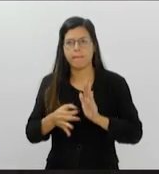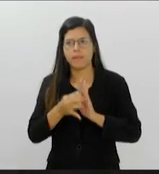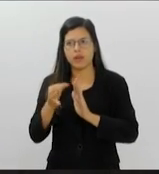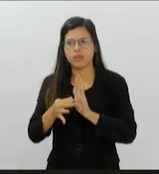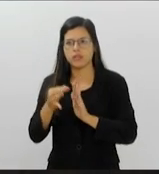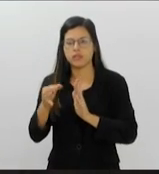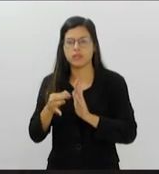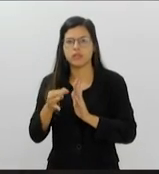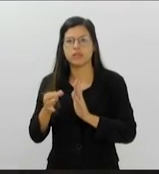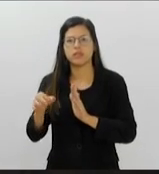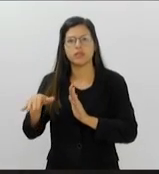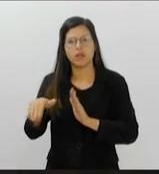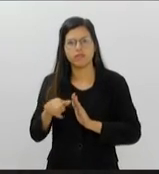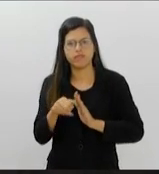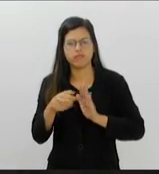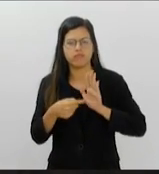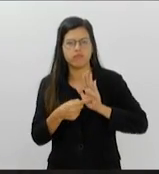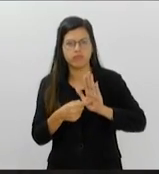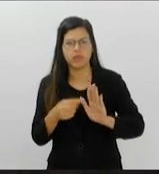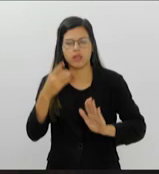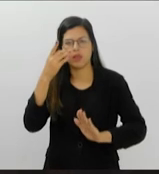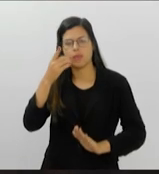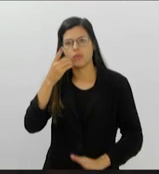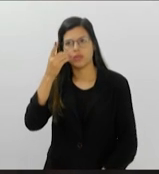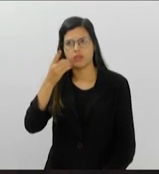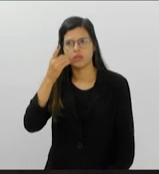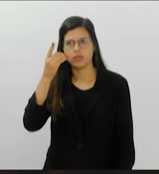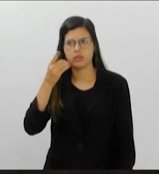Comissão de Normas Internas, deputado,